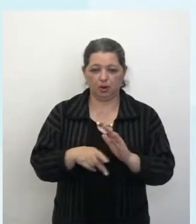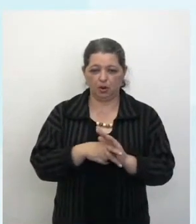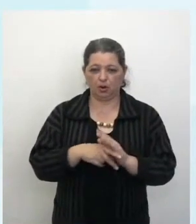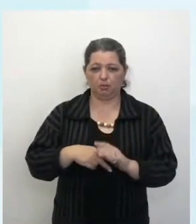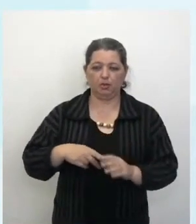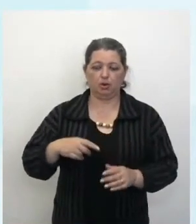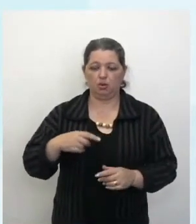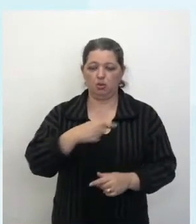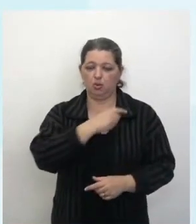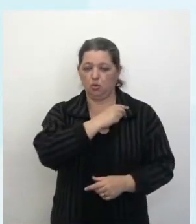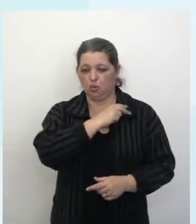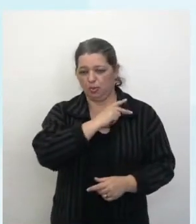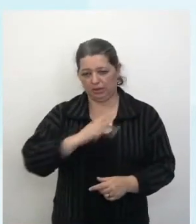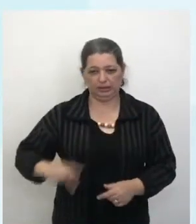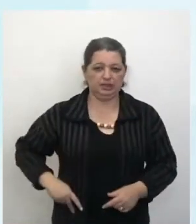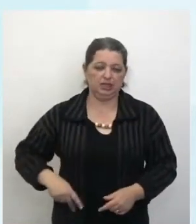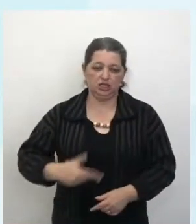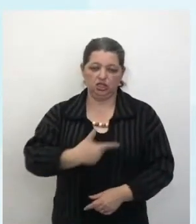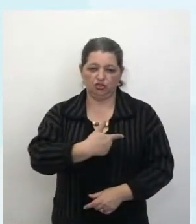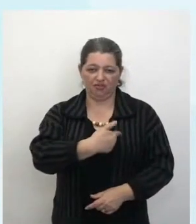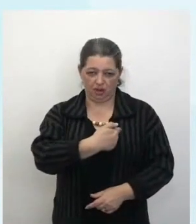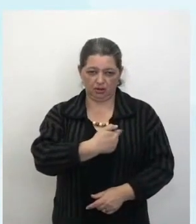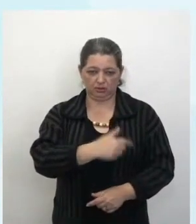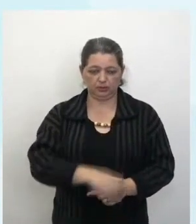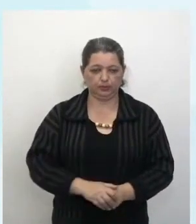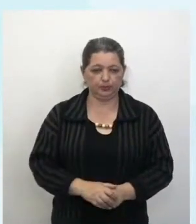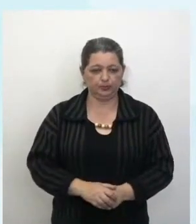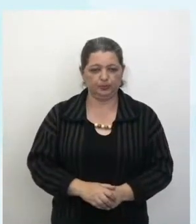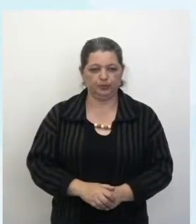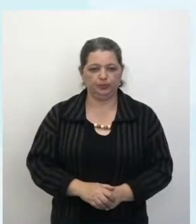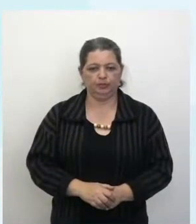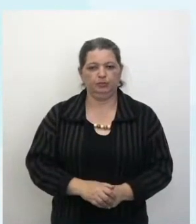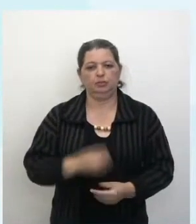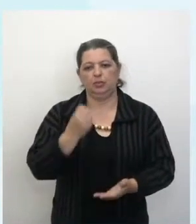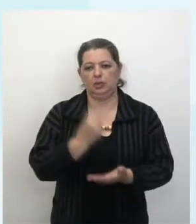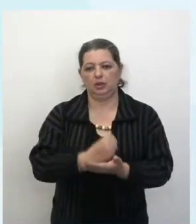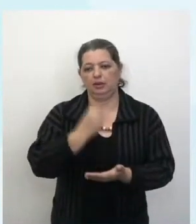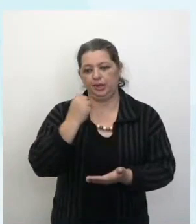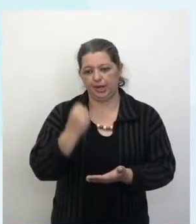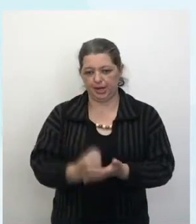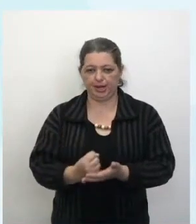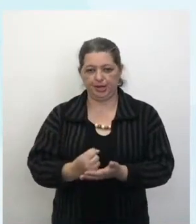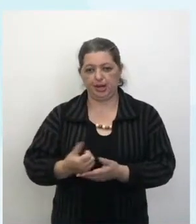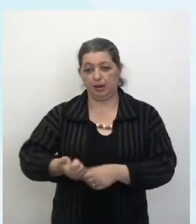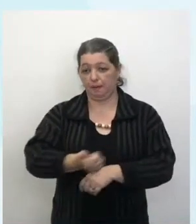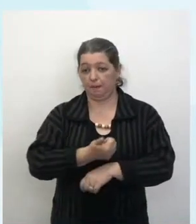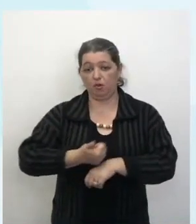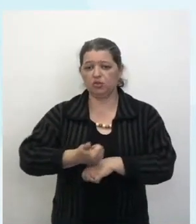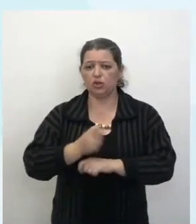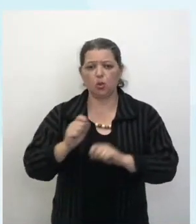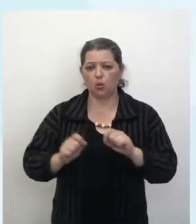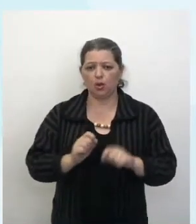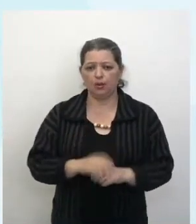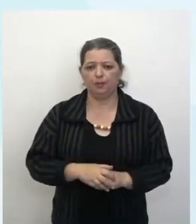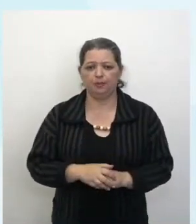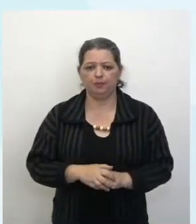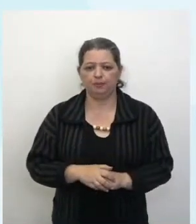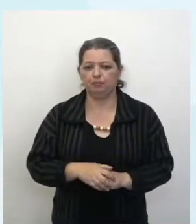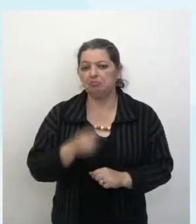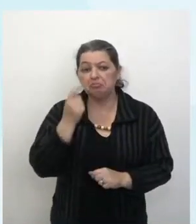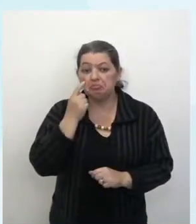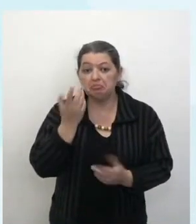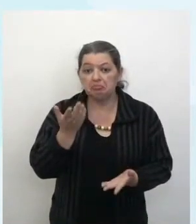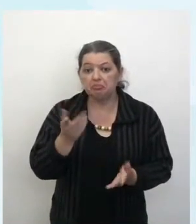vagas no dinheiro né A primeira carteira profissional foi emitida no Brasil Adivinha de quem era Thiagão Te